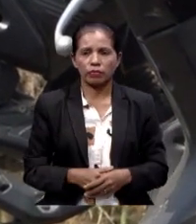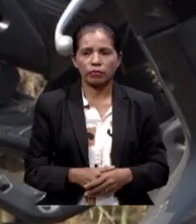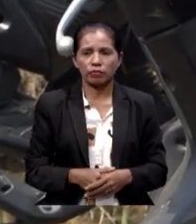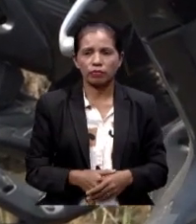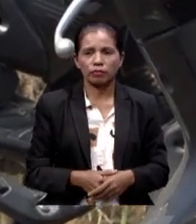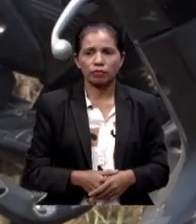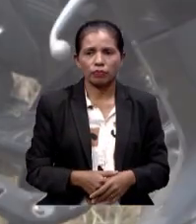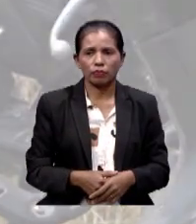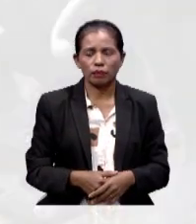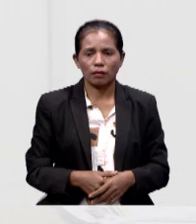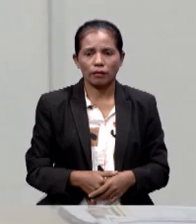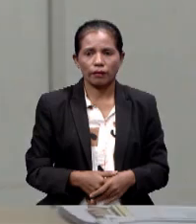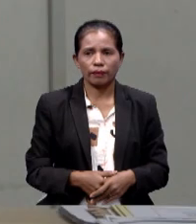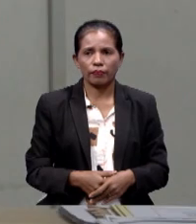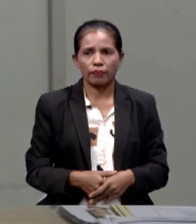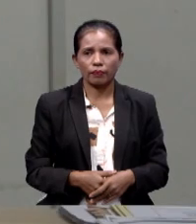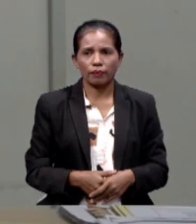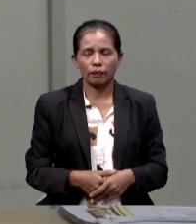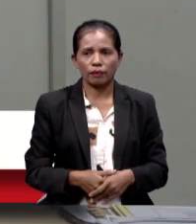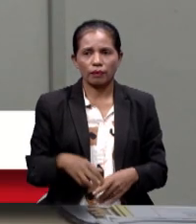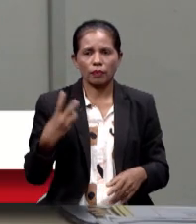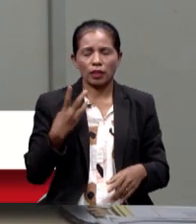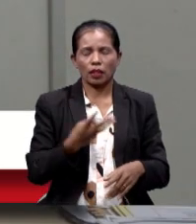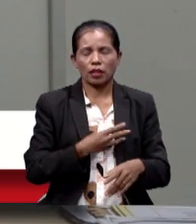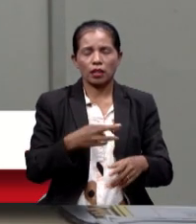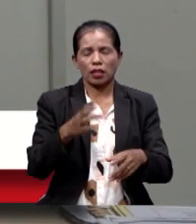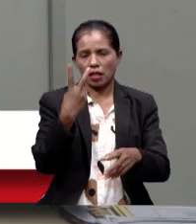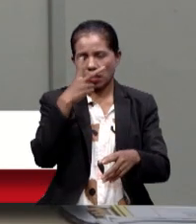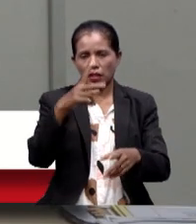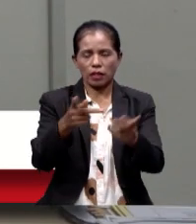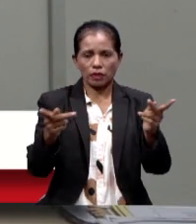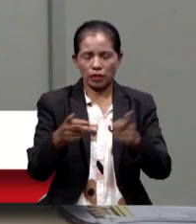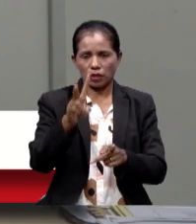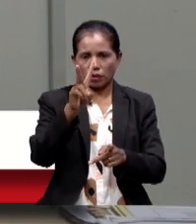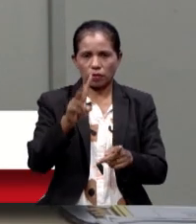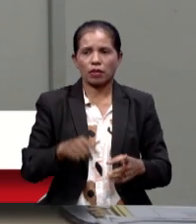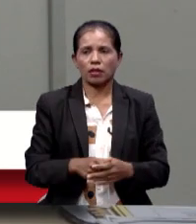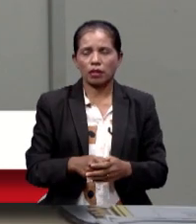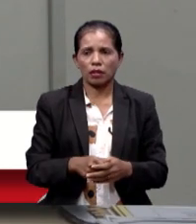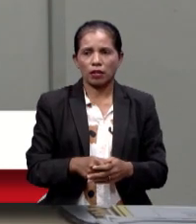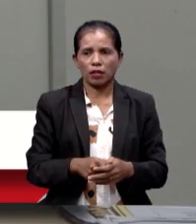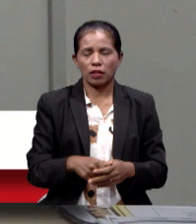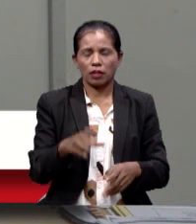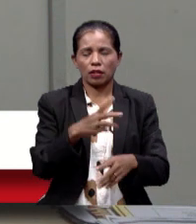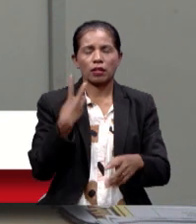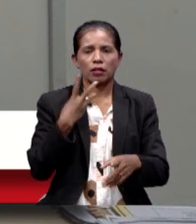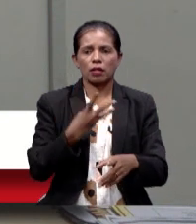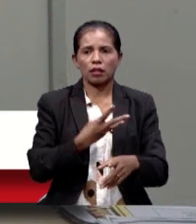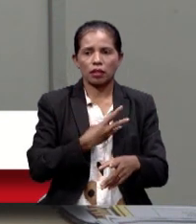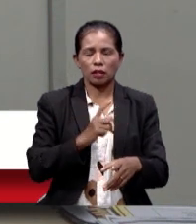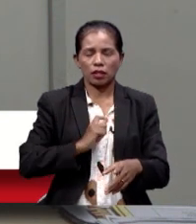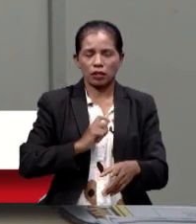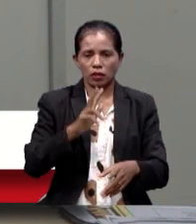Ita consegue. Halo checkpoint baya fatin rua ia parti weste maka iha pasitolu